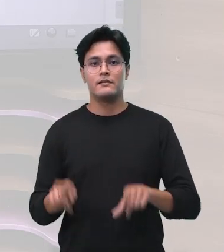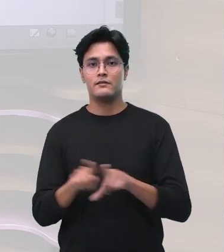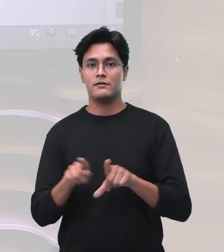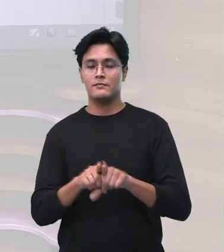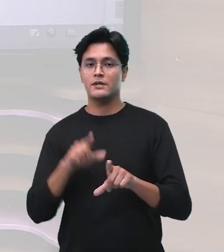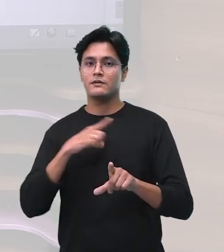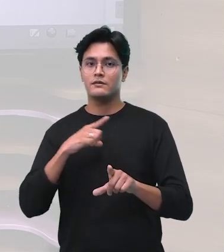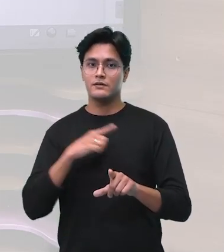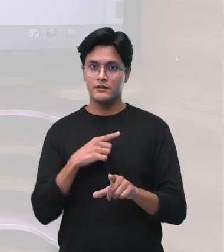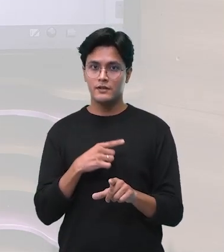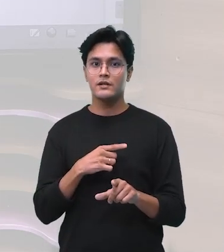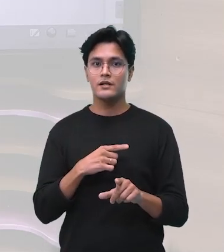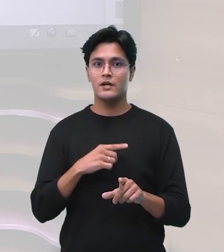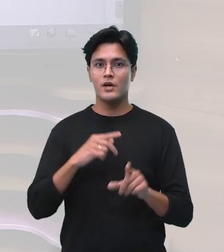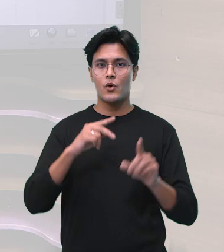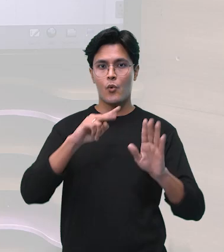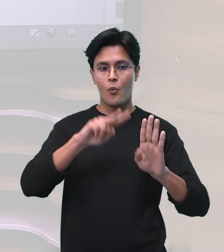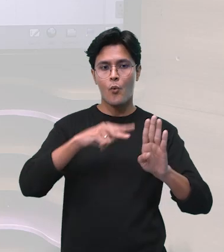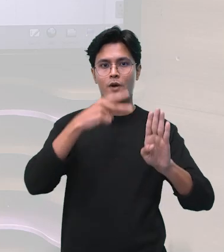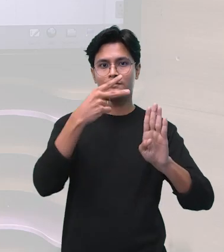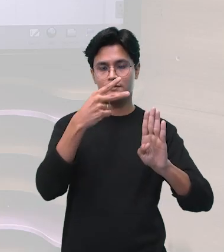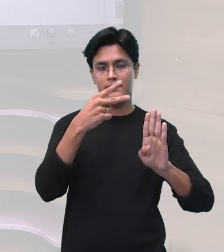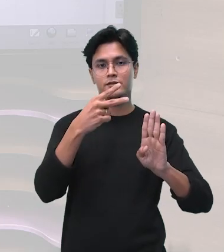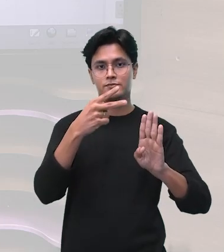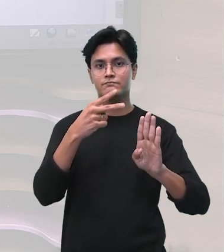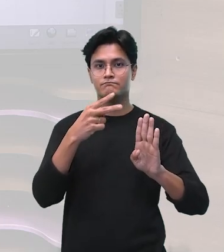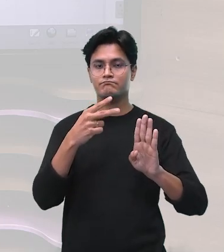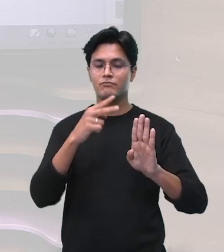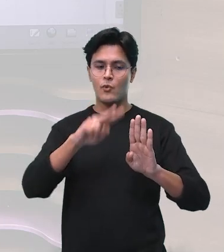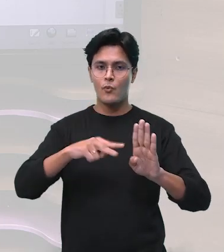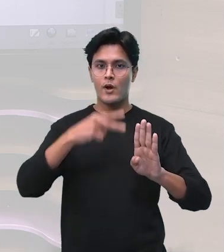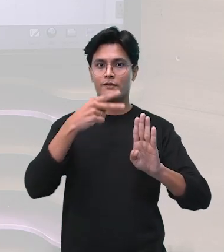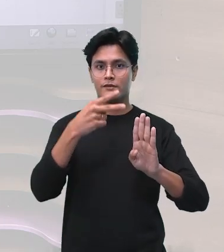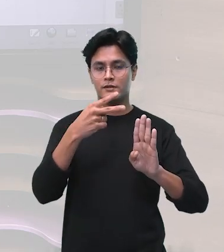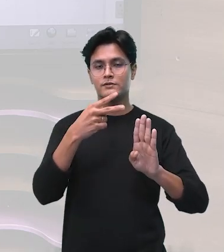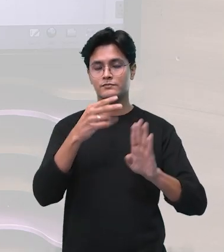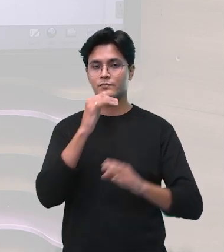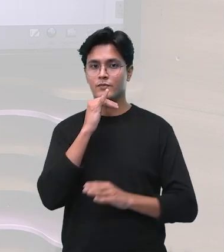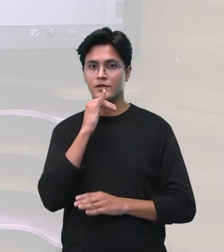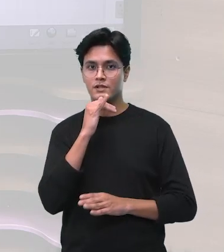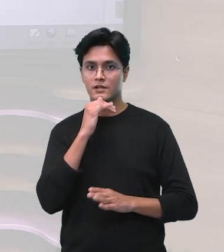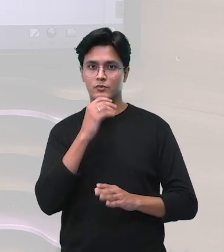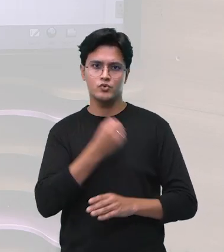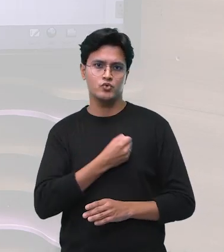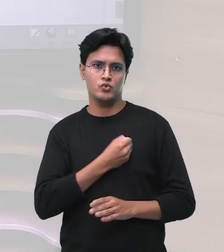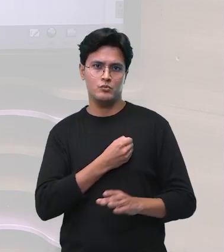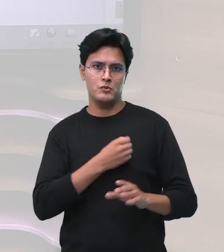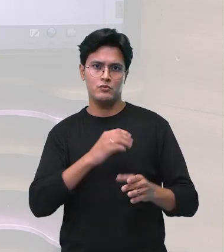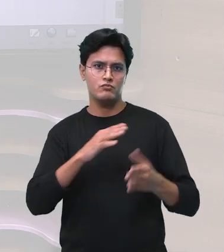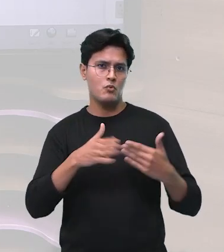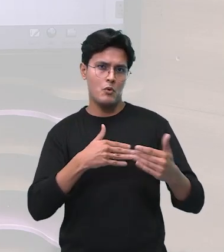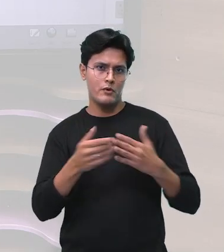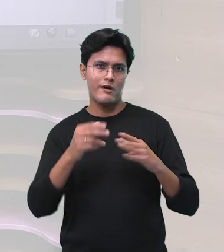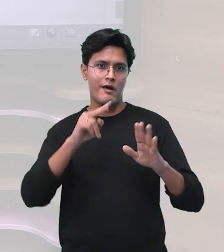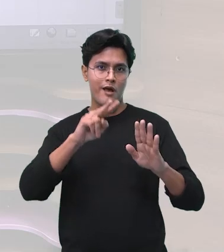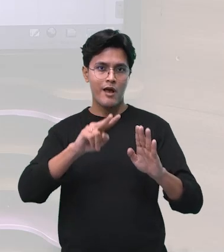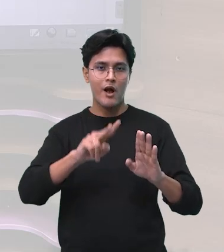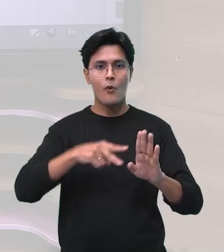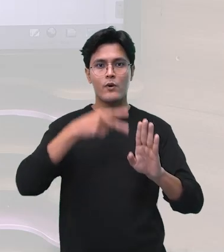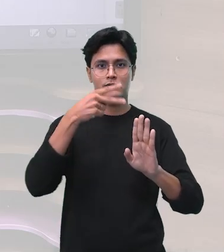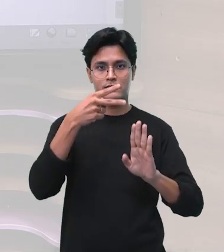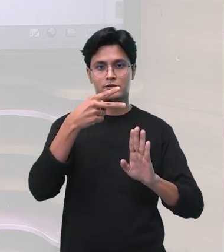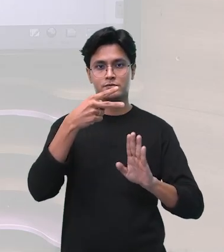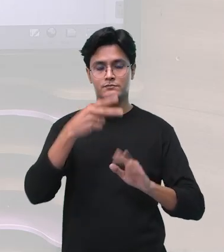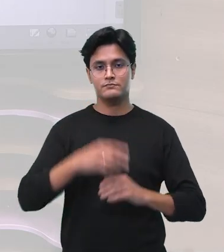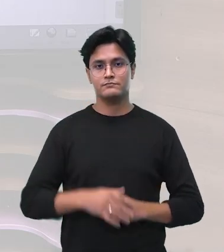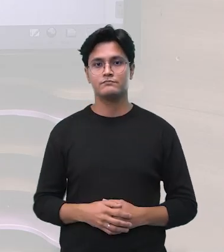os quadrados. Quando eu falo de potência, então eu estou falando aí o quadrado de um número, você sabe que é aquele número ao quadrado.